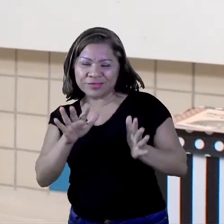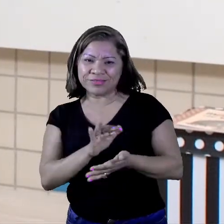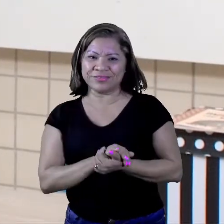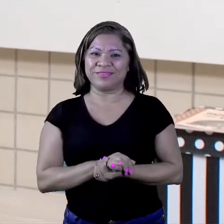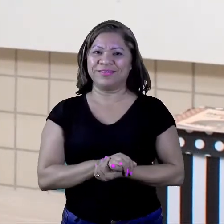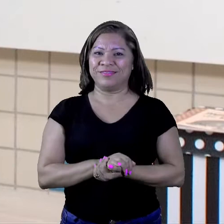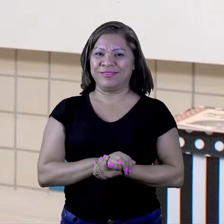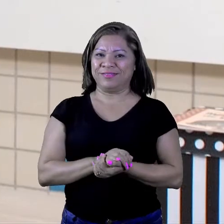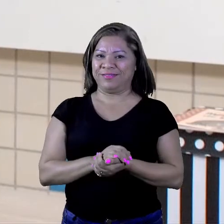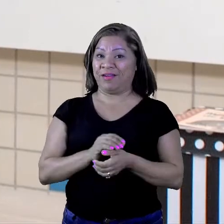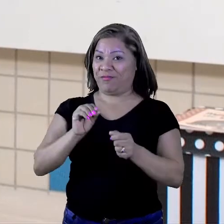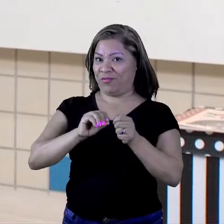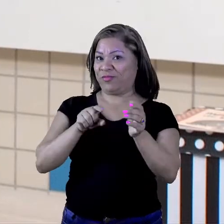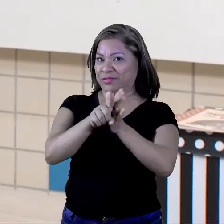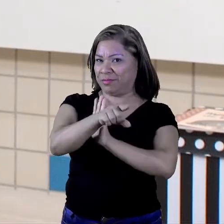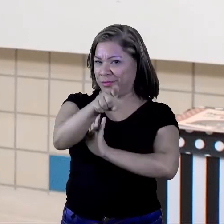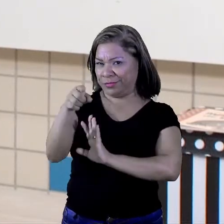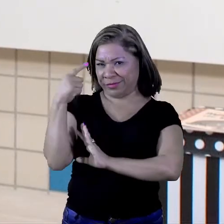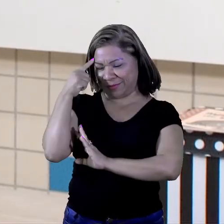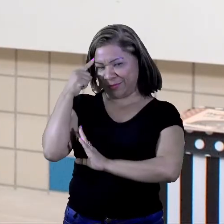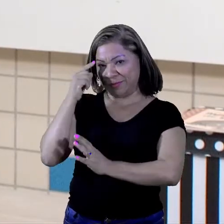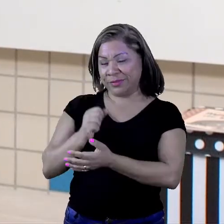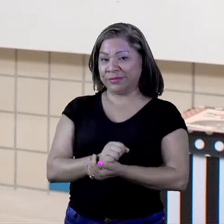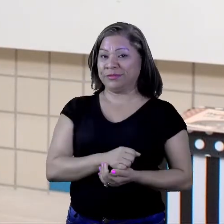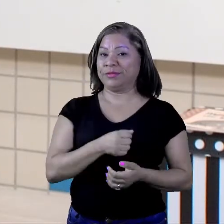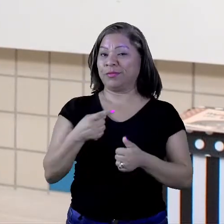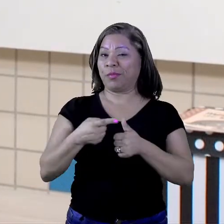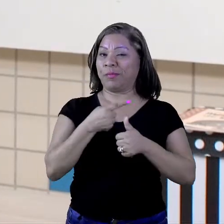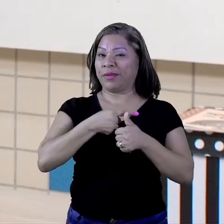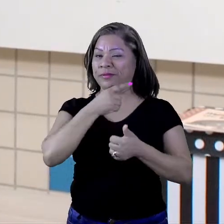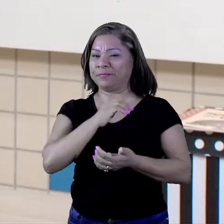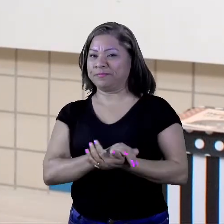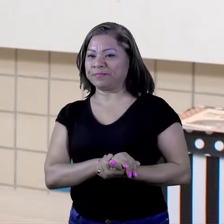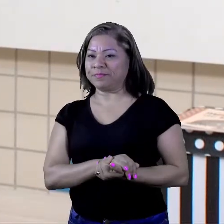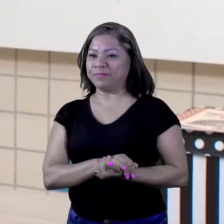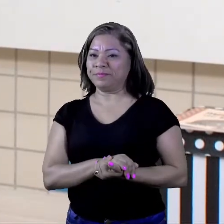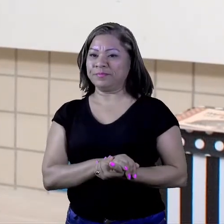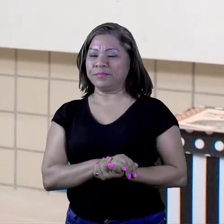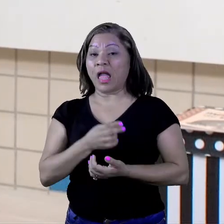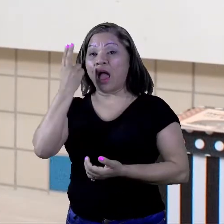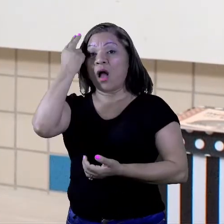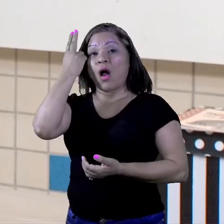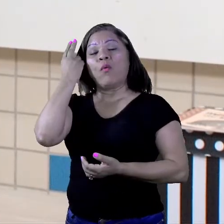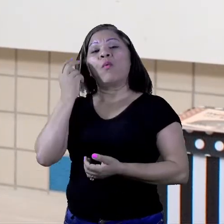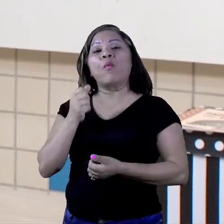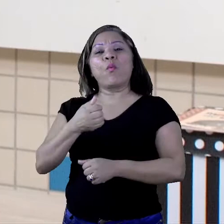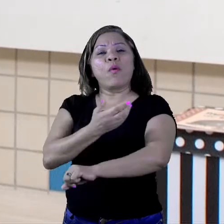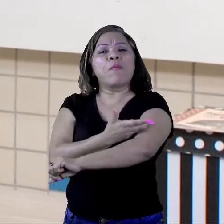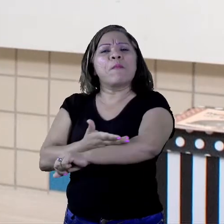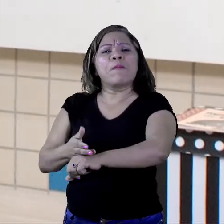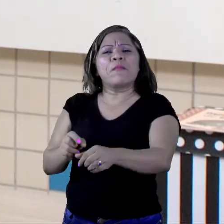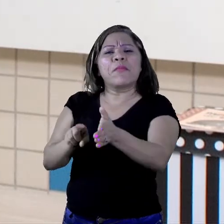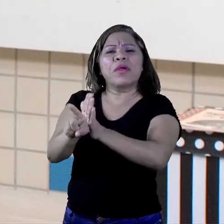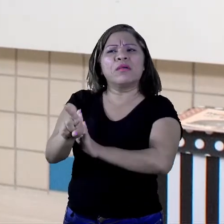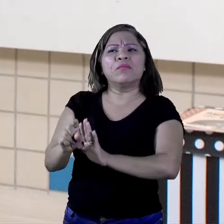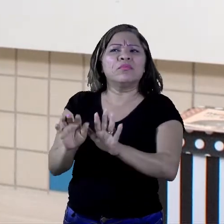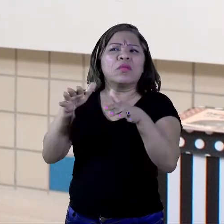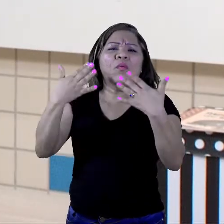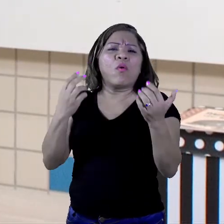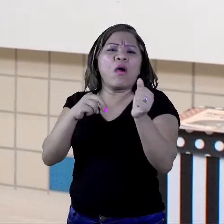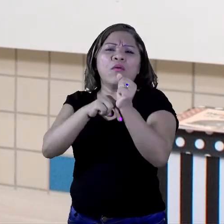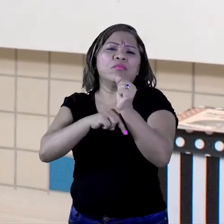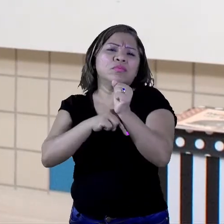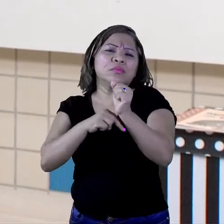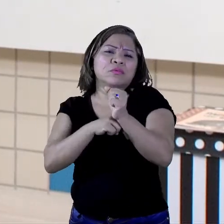pensando aí, olha só. Olha a primeira pergunta. O coelho branco pergunta então, qual era o segredo da menina para ser